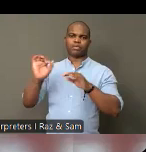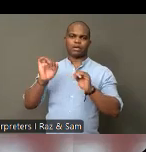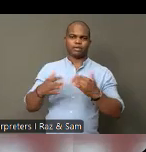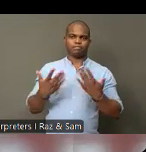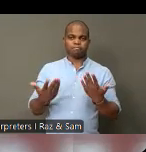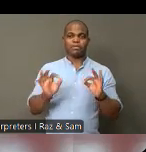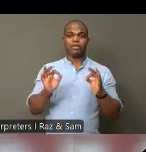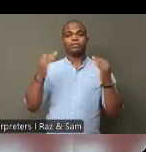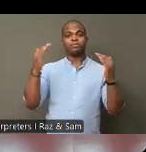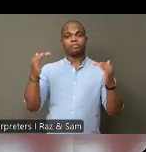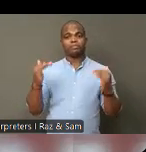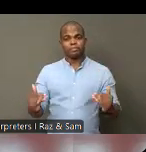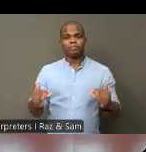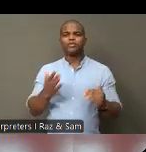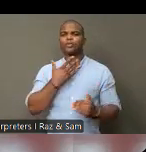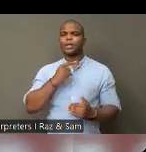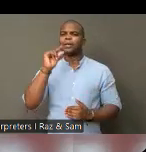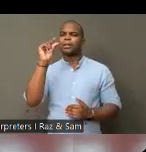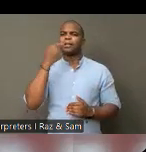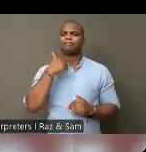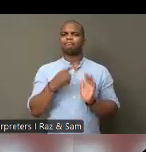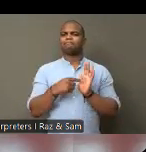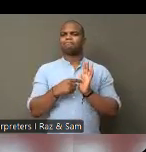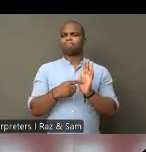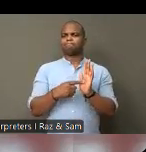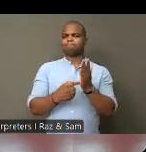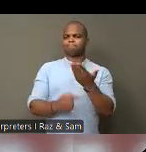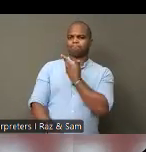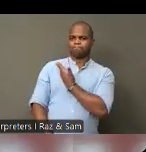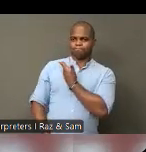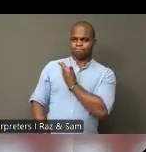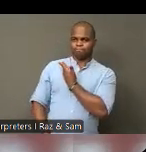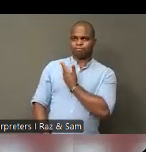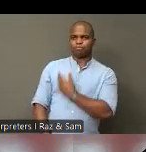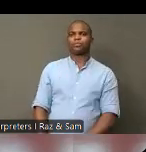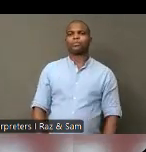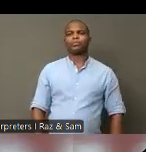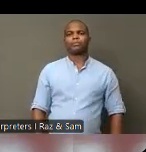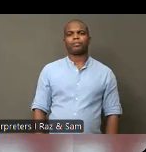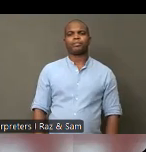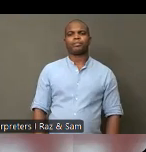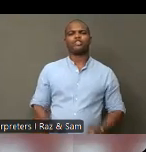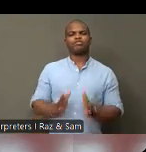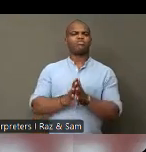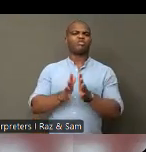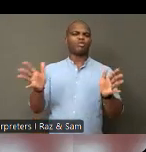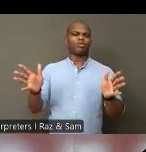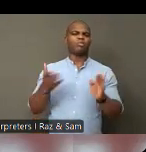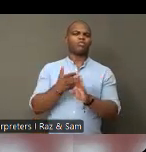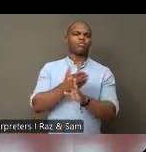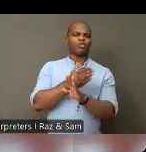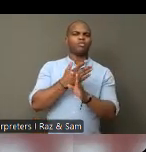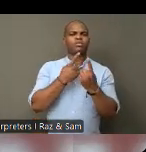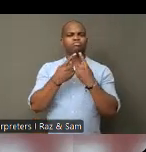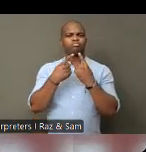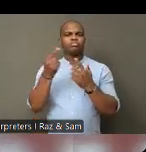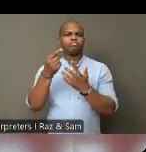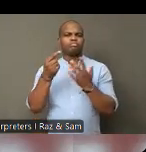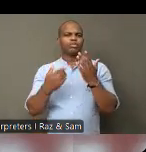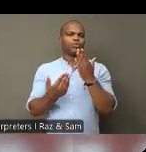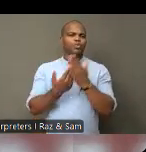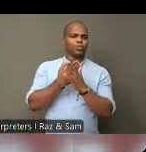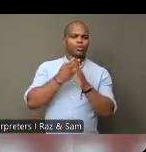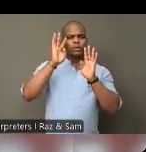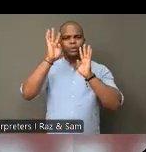coisas gerais que eu mencionei agora, algumas inovações específicas nas quais estamos trabalhando incluiriam, para a